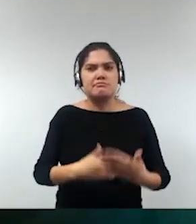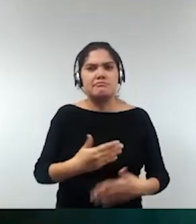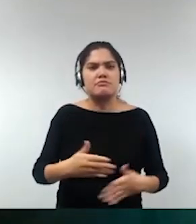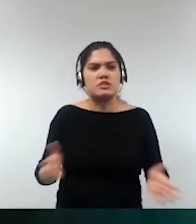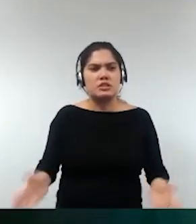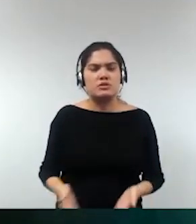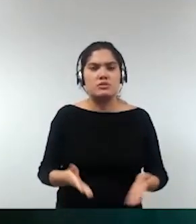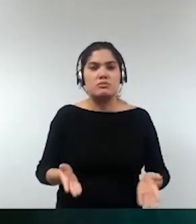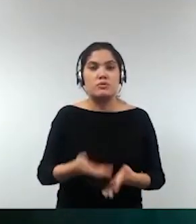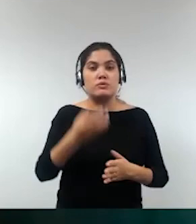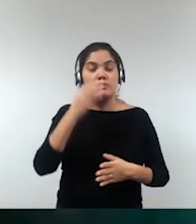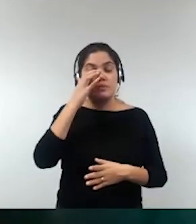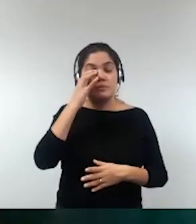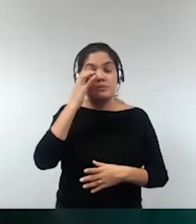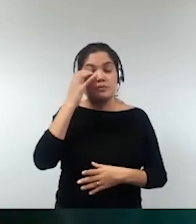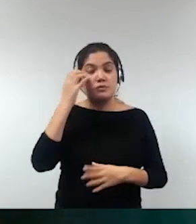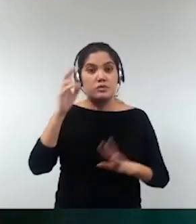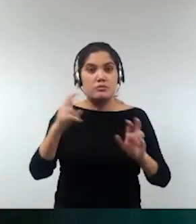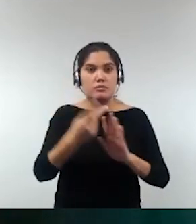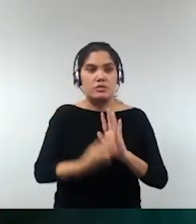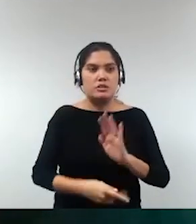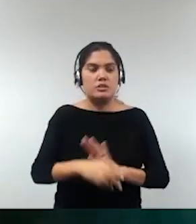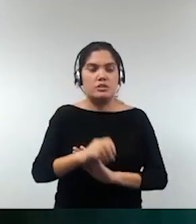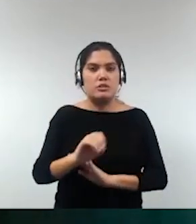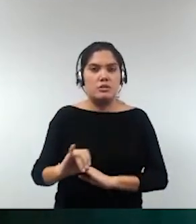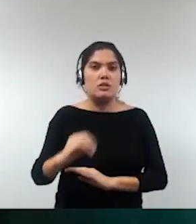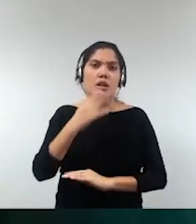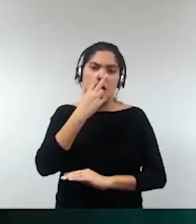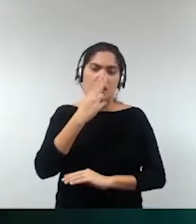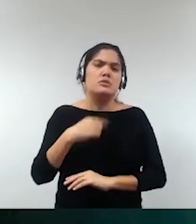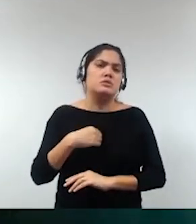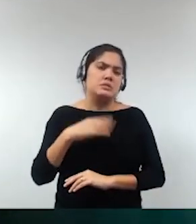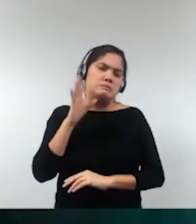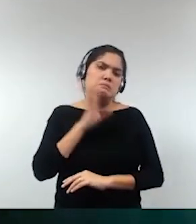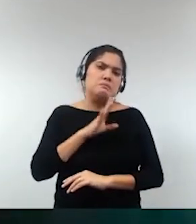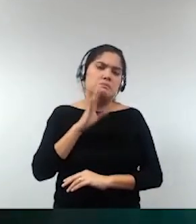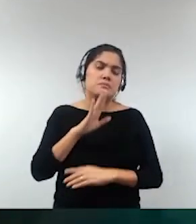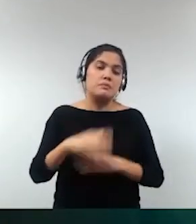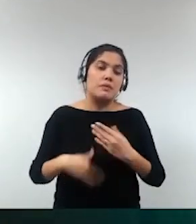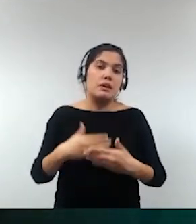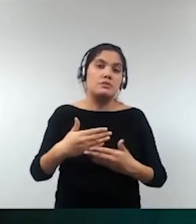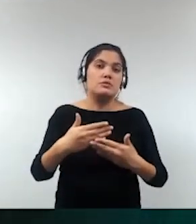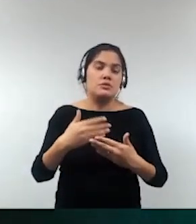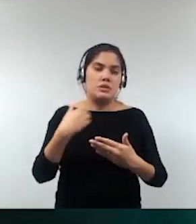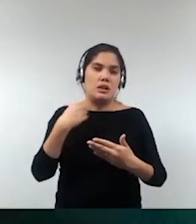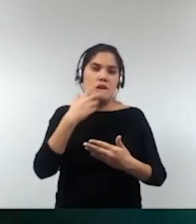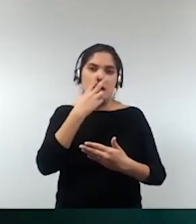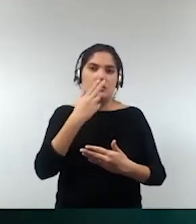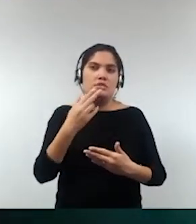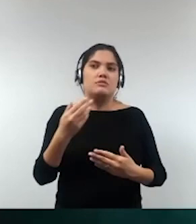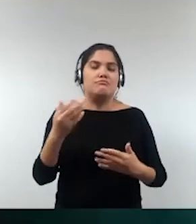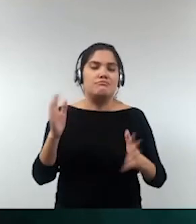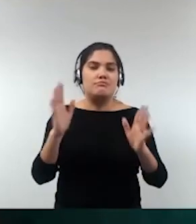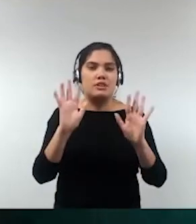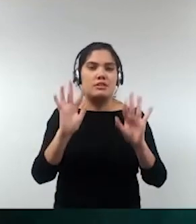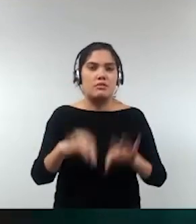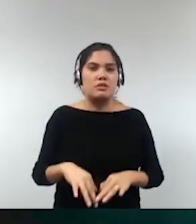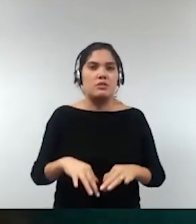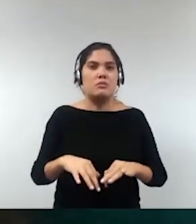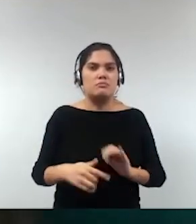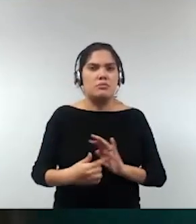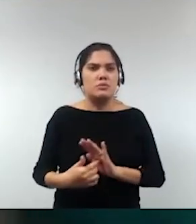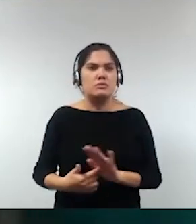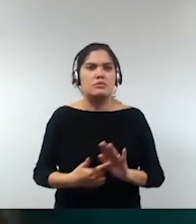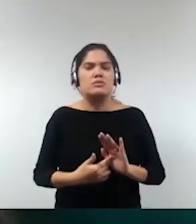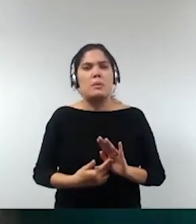aí. Sobre o projeto da Oi, eu acho que sim, foi um grande passo, acho que ele acabou, felizmente, servindo de